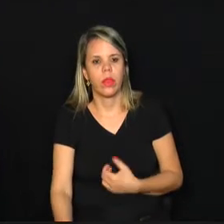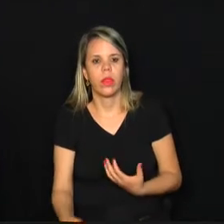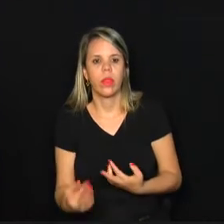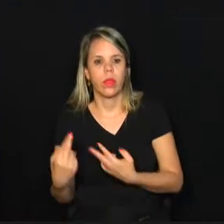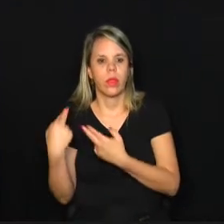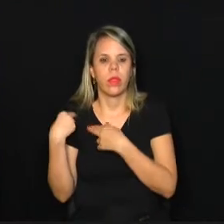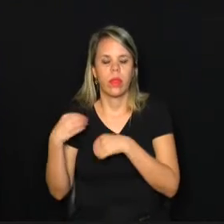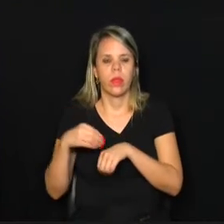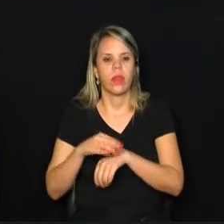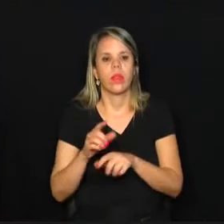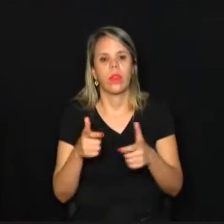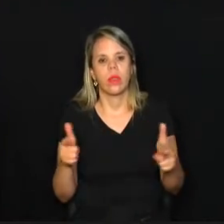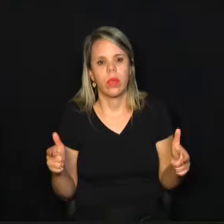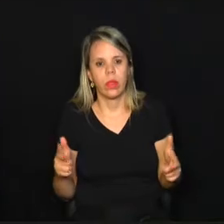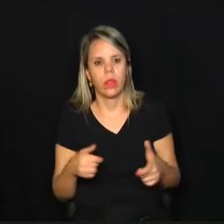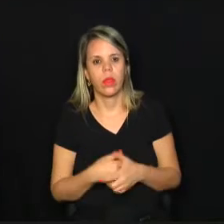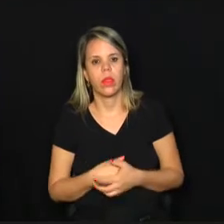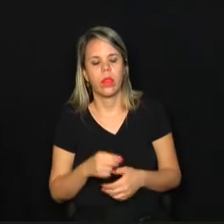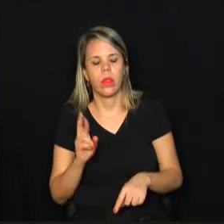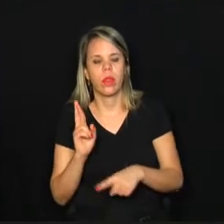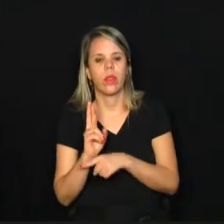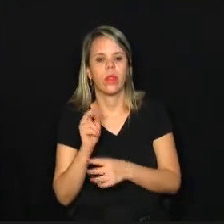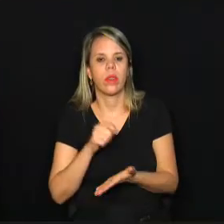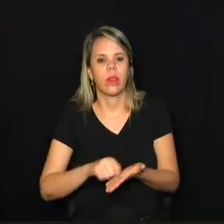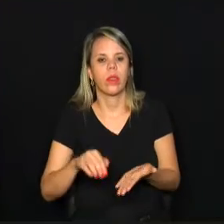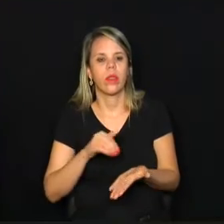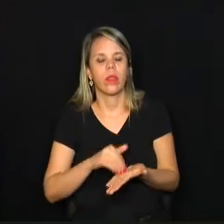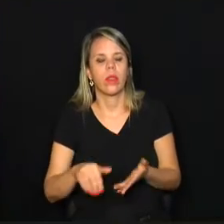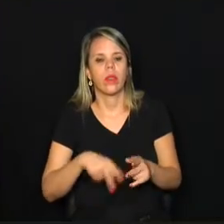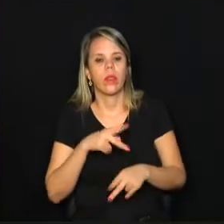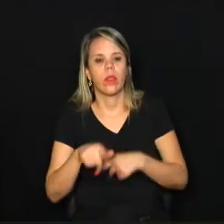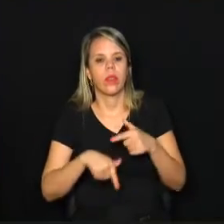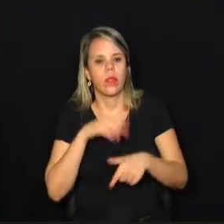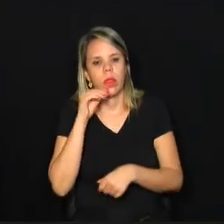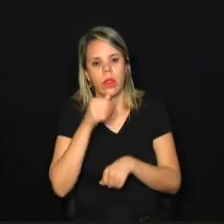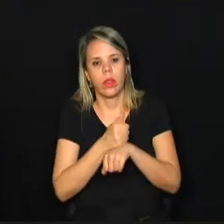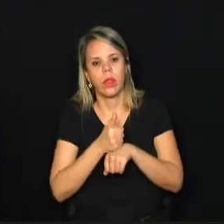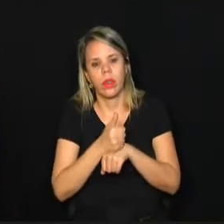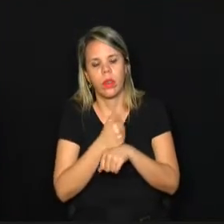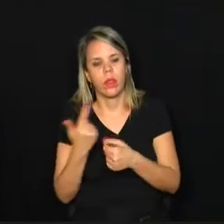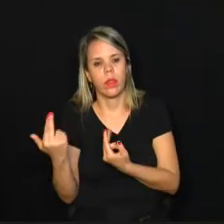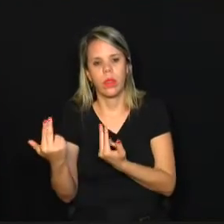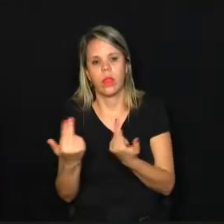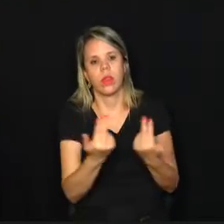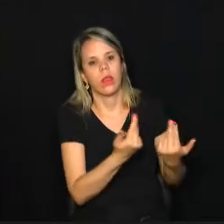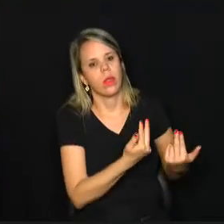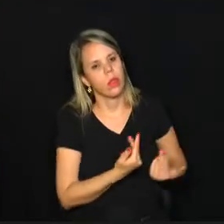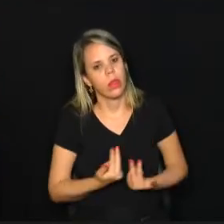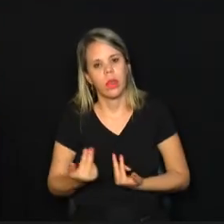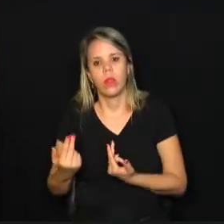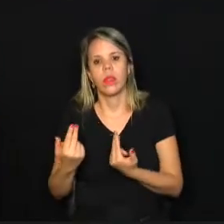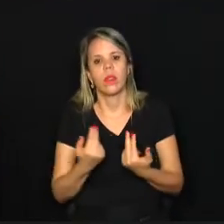de ampla representação, tanto de trabalhadores como de